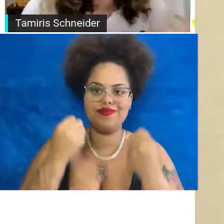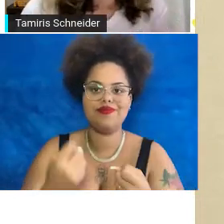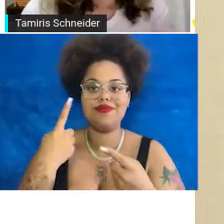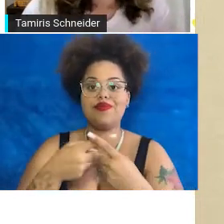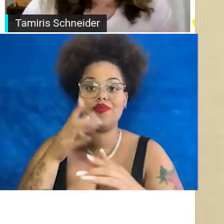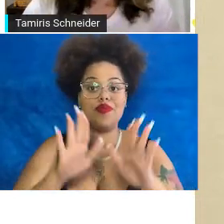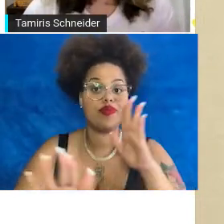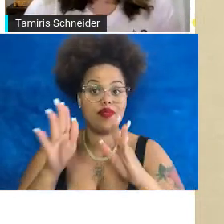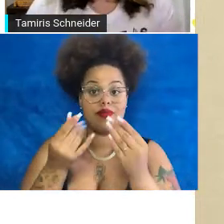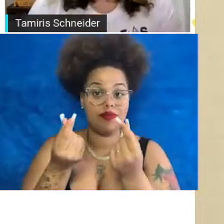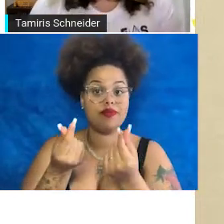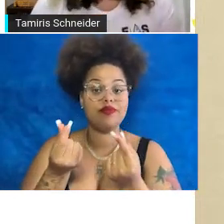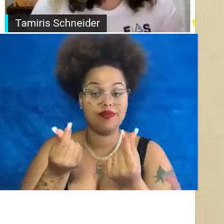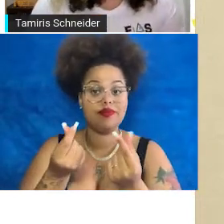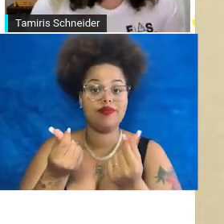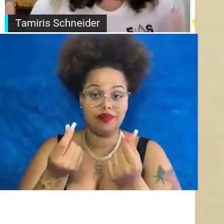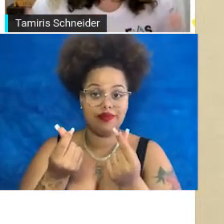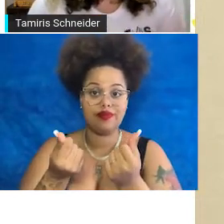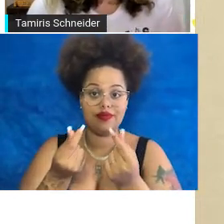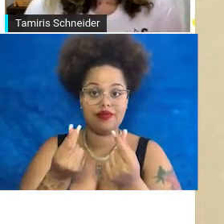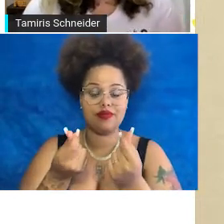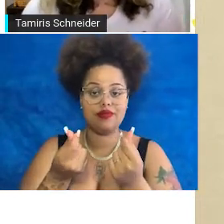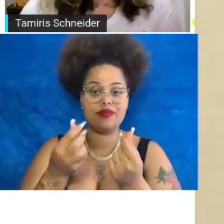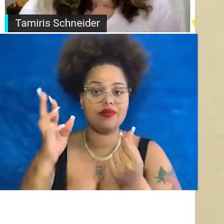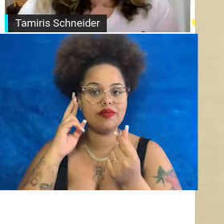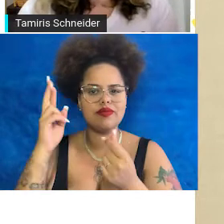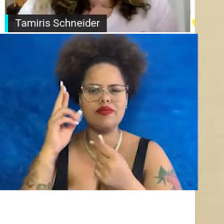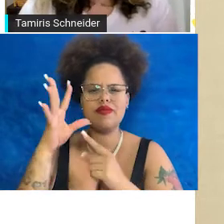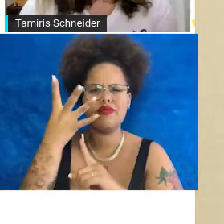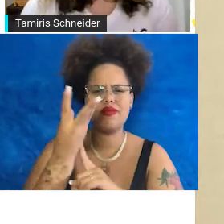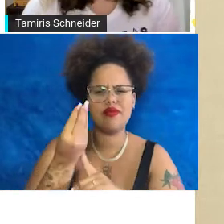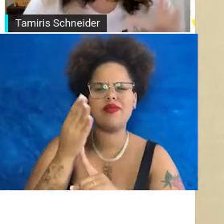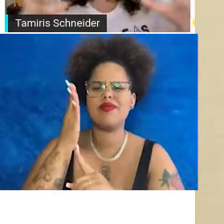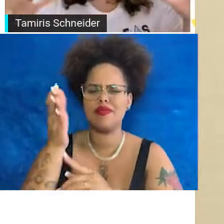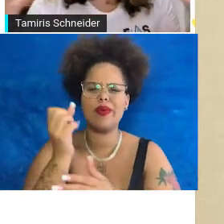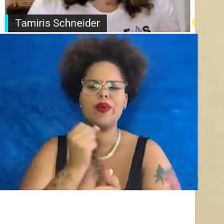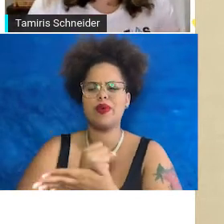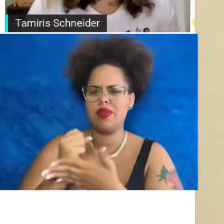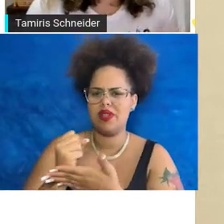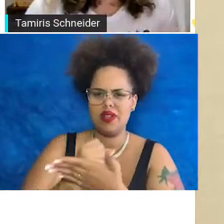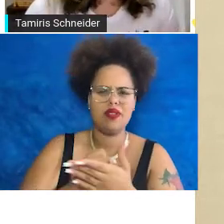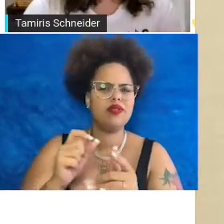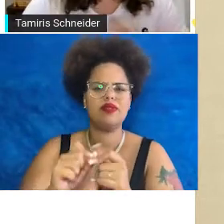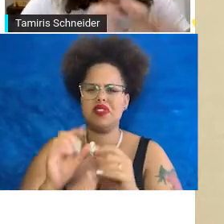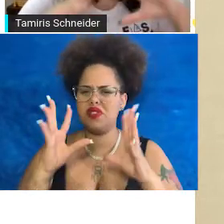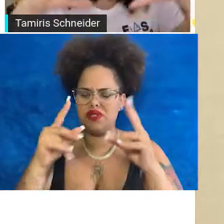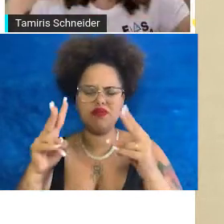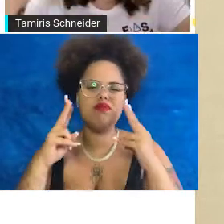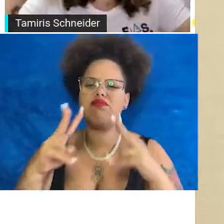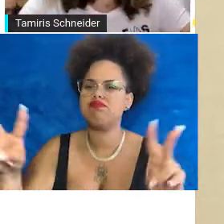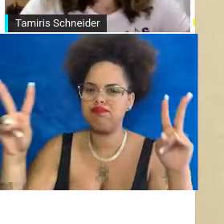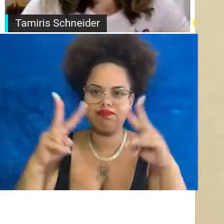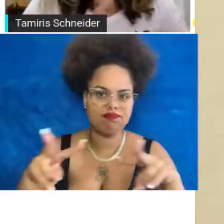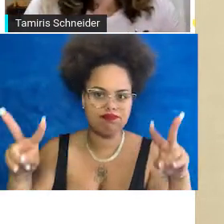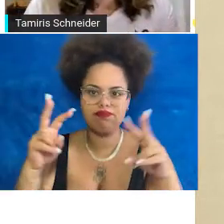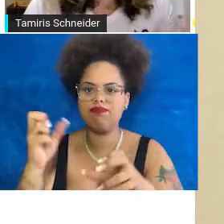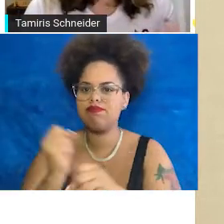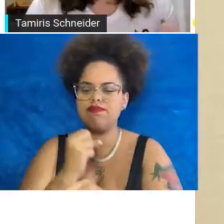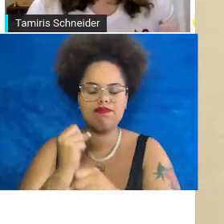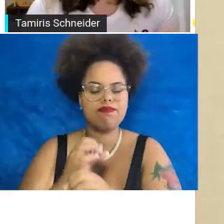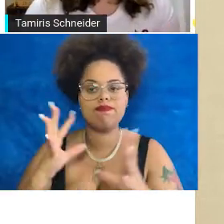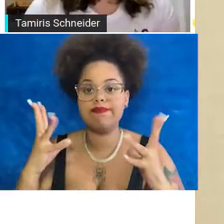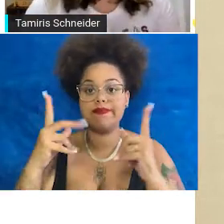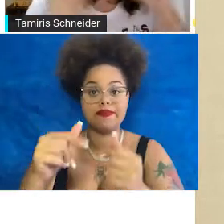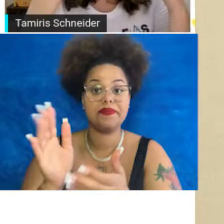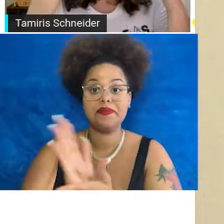cuida da grana. Então, o diretor de arte foi lá contratado, fez toda a questão estética, construiu tudo